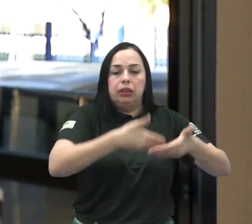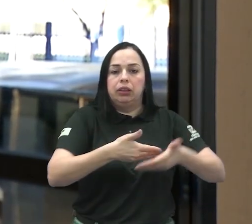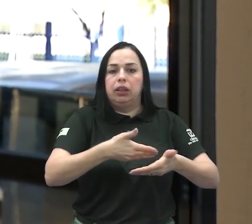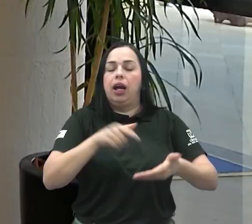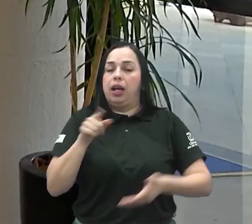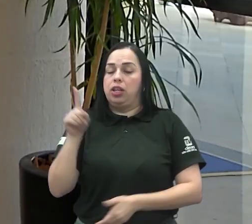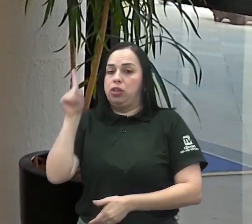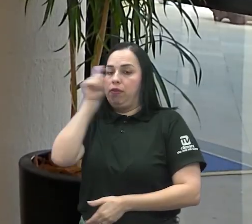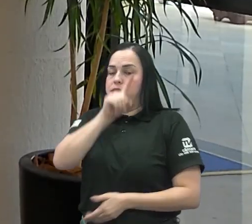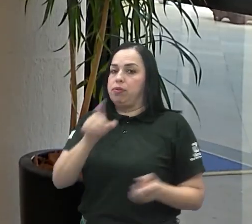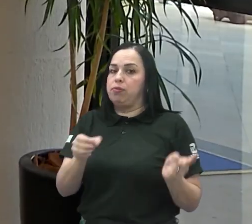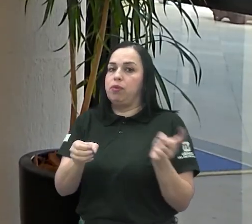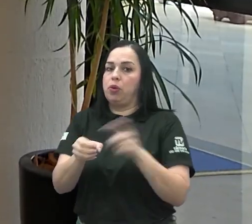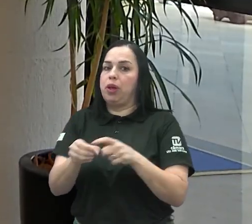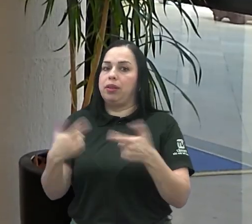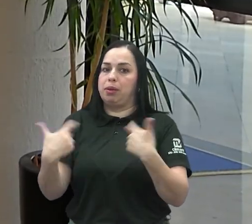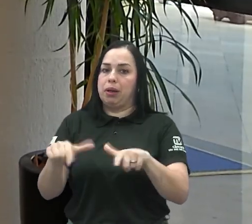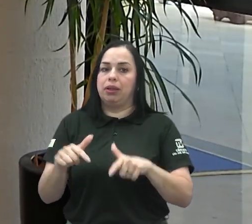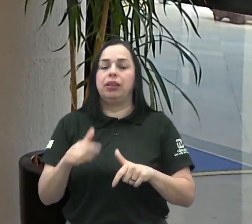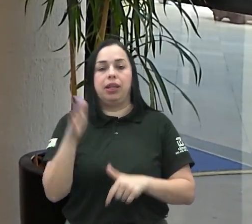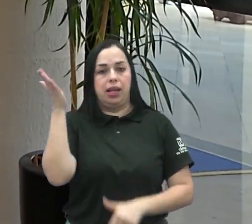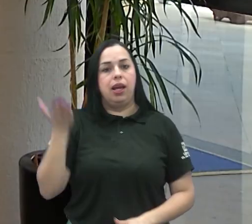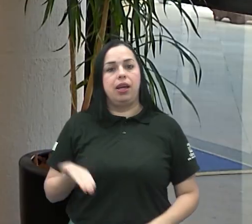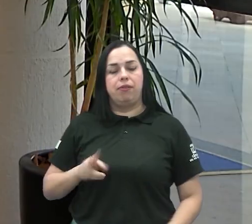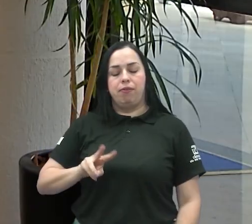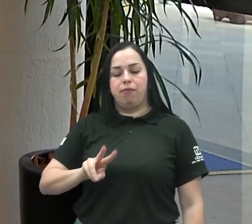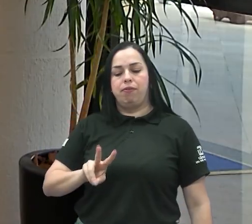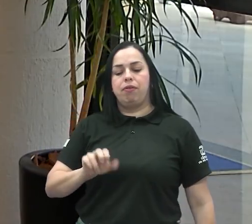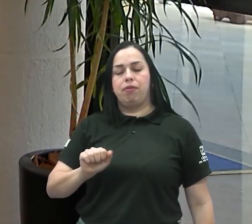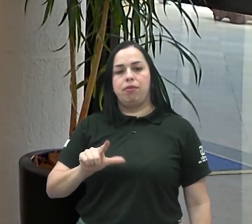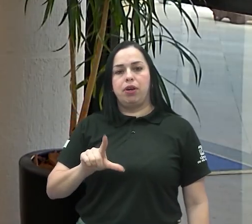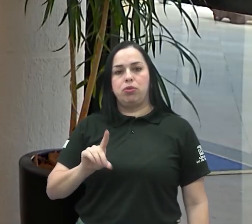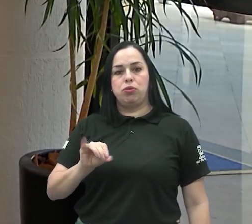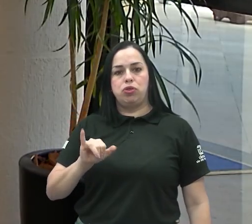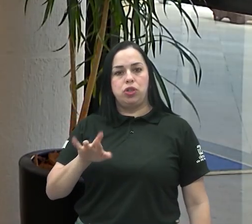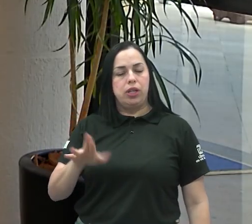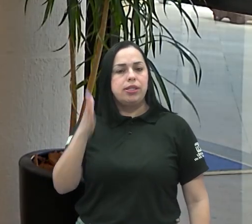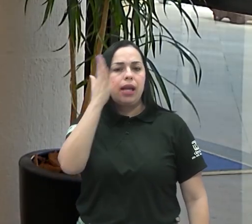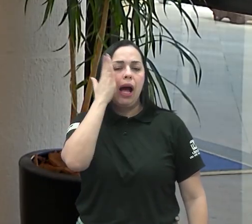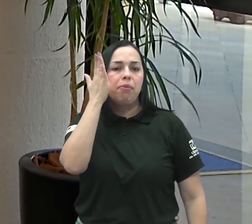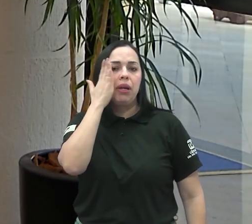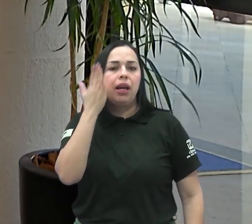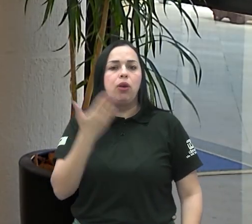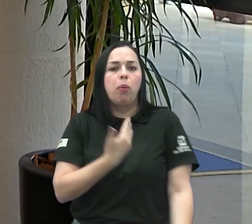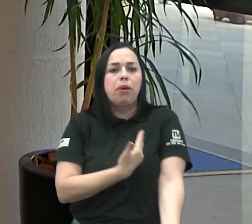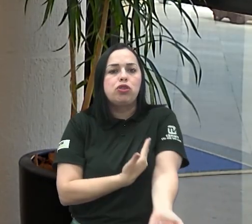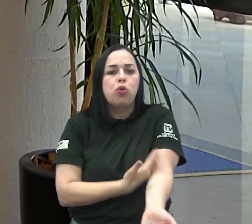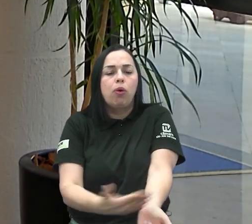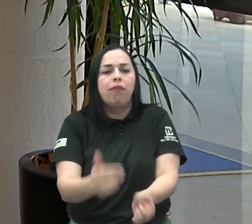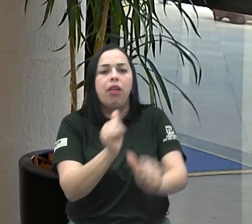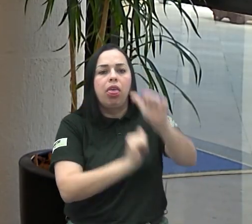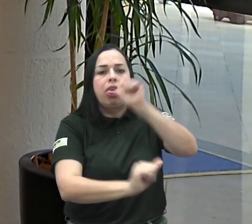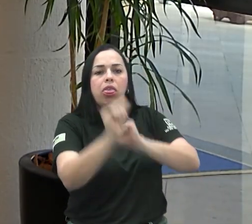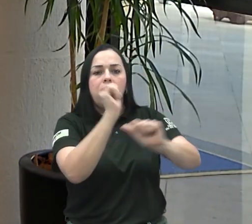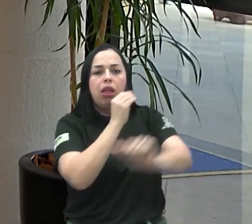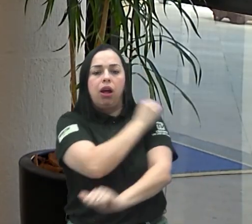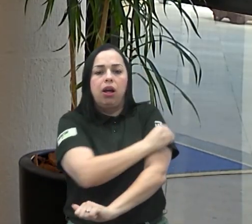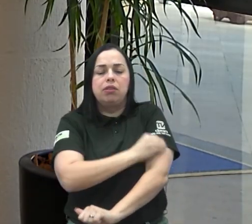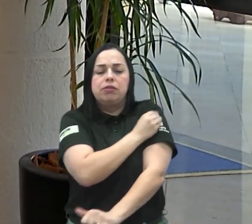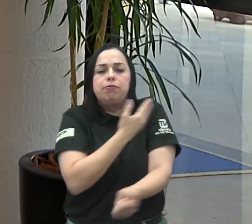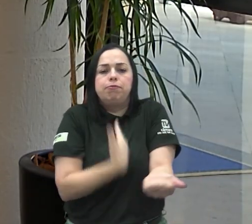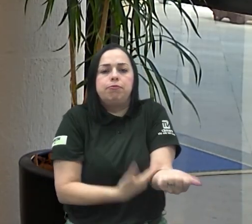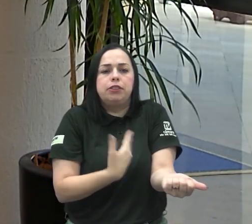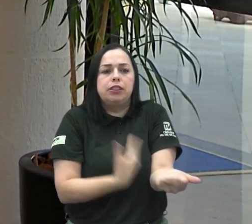é fácil. E o Valdir sabe muito bem. O vício na bebida, que começou ainda na adolescência, o fez perder o emprego